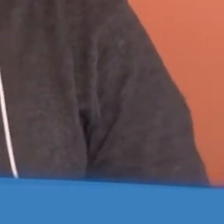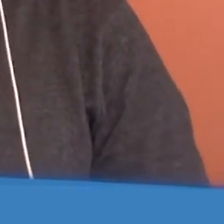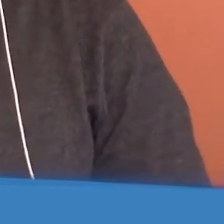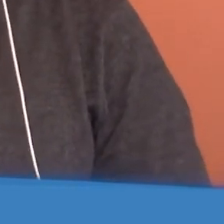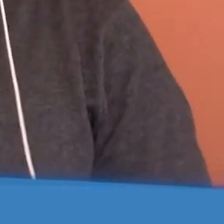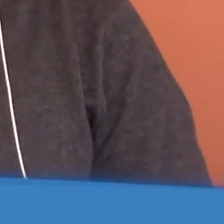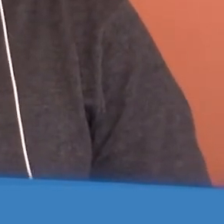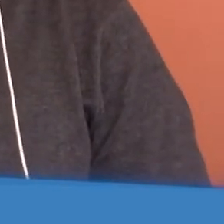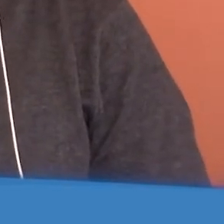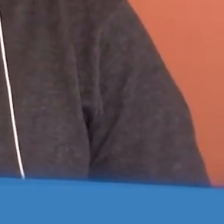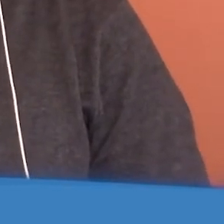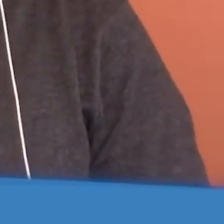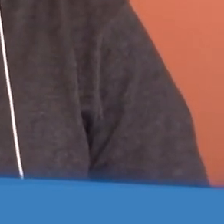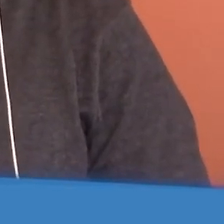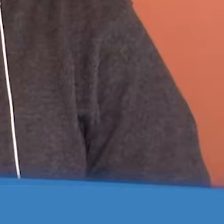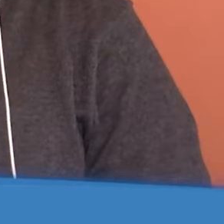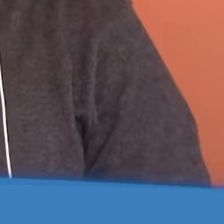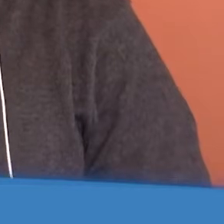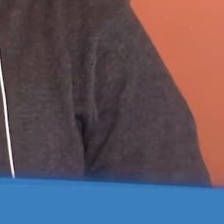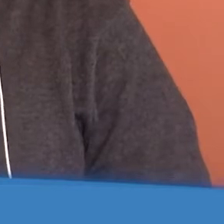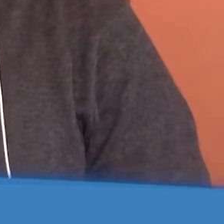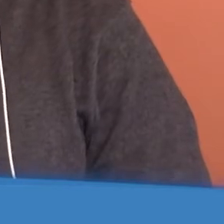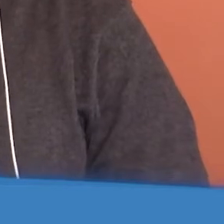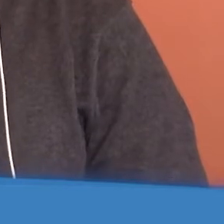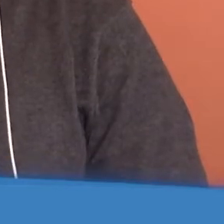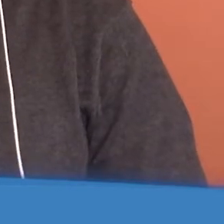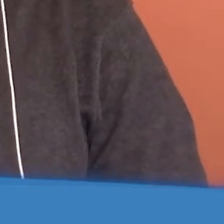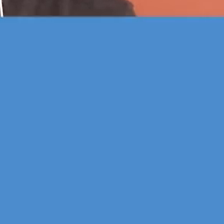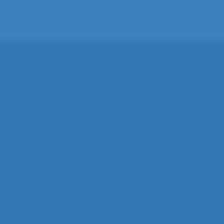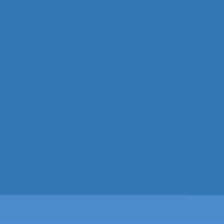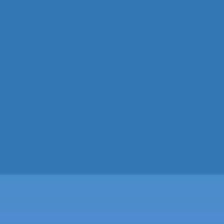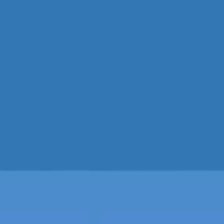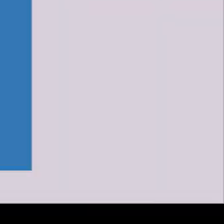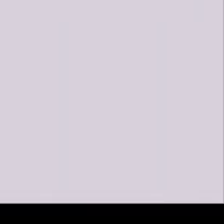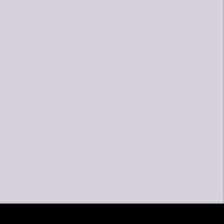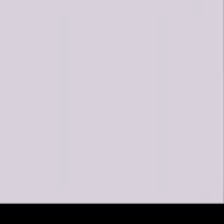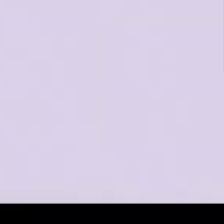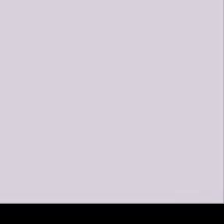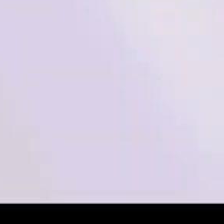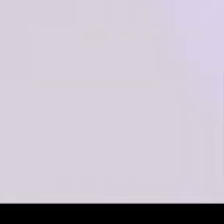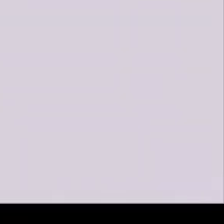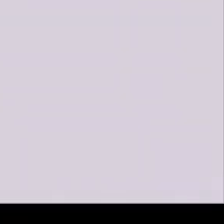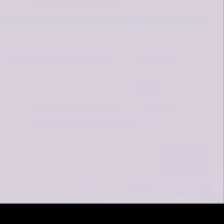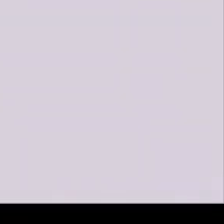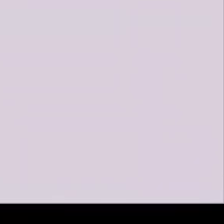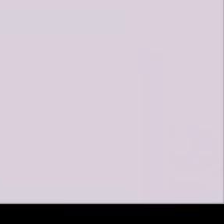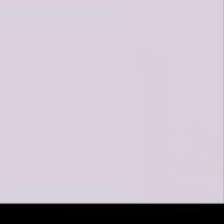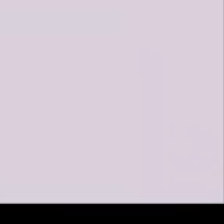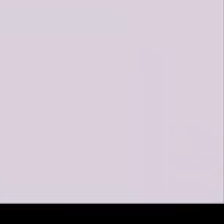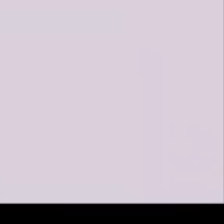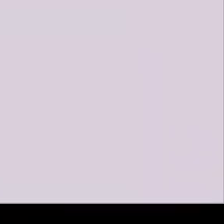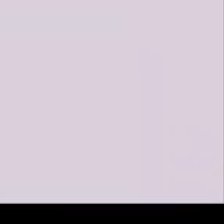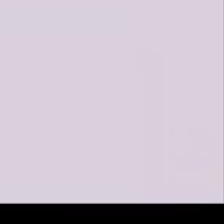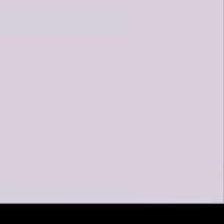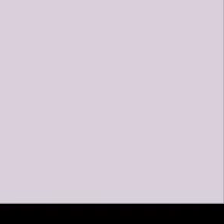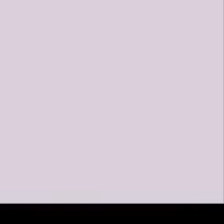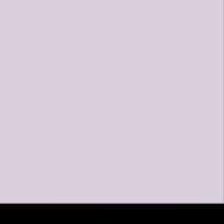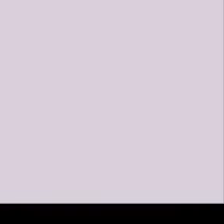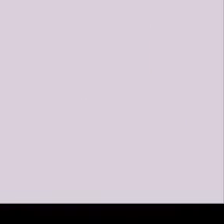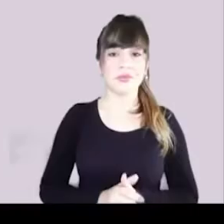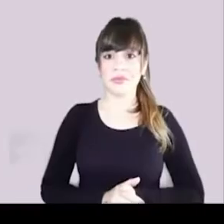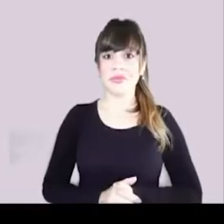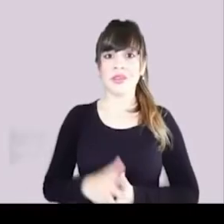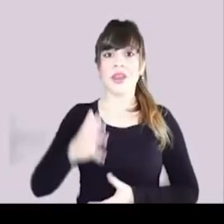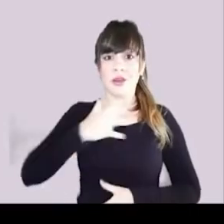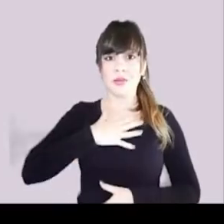outros assuntos. Um pouco dessa grande história a gente te apresenta agora. Governo do Ceará, Secretaria da Cultura do Estado do Ceará e Porto